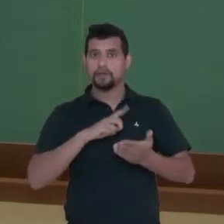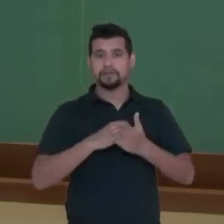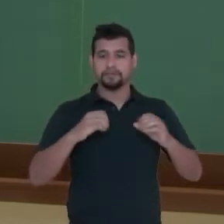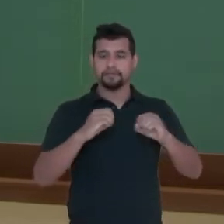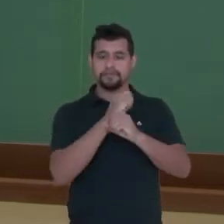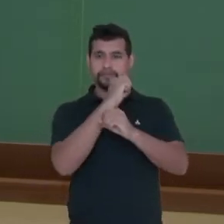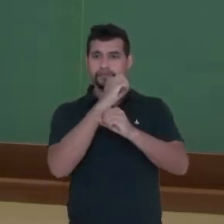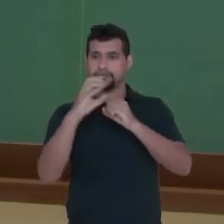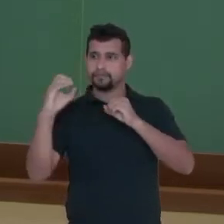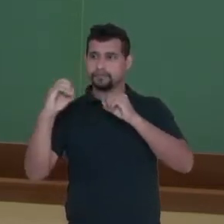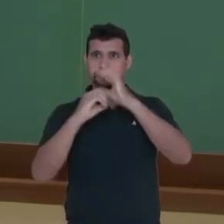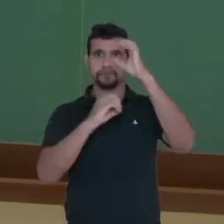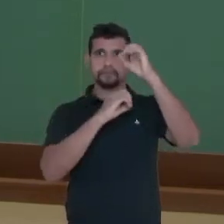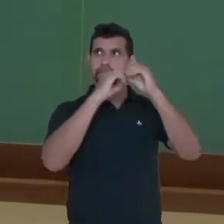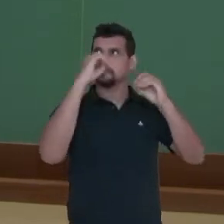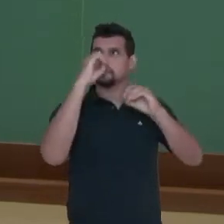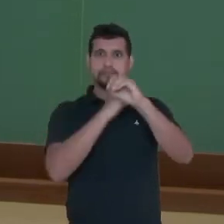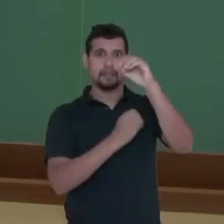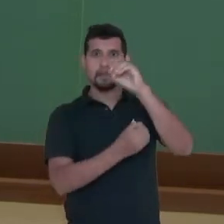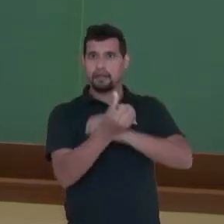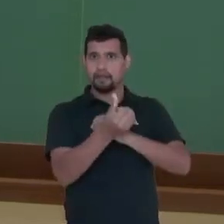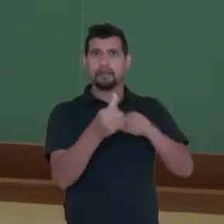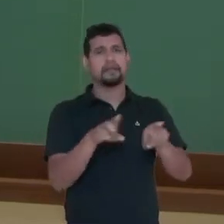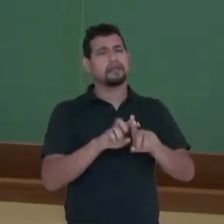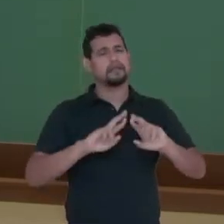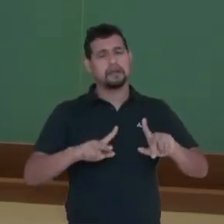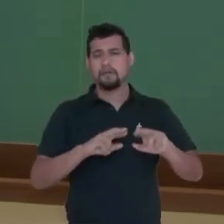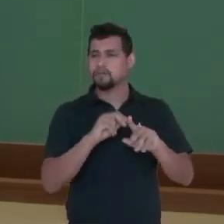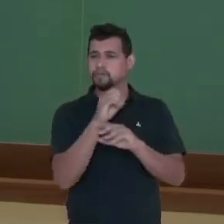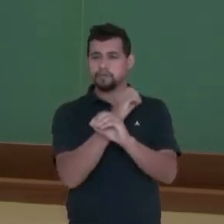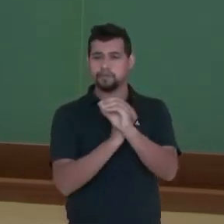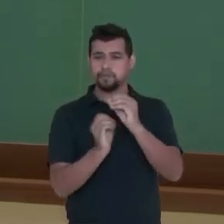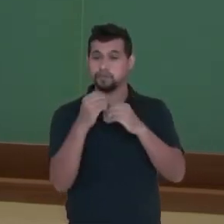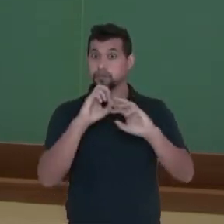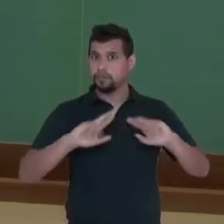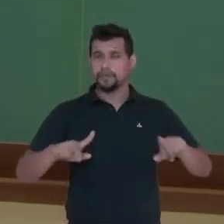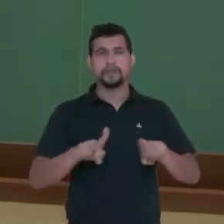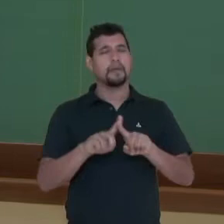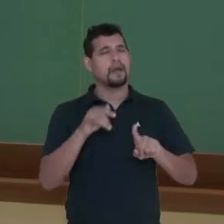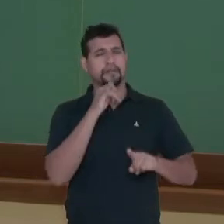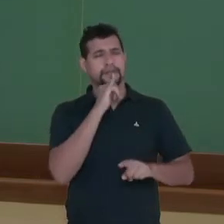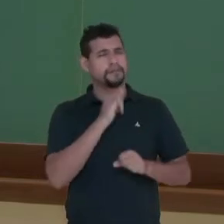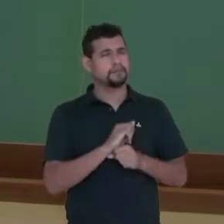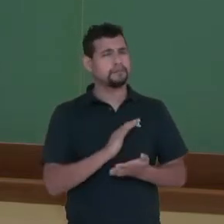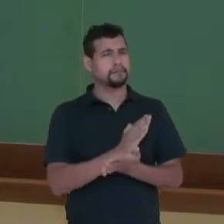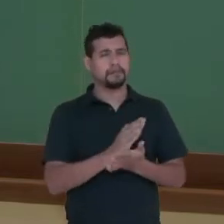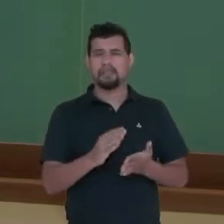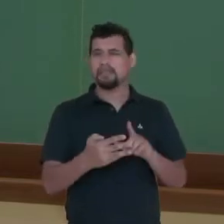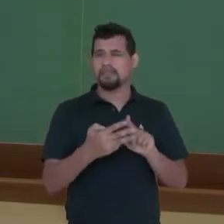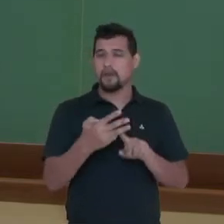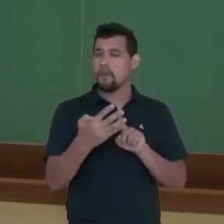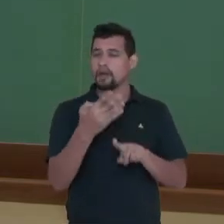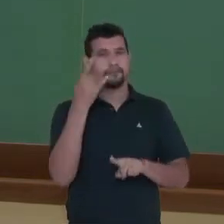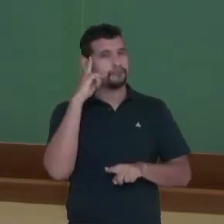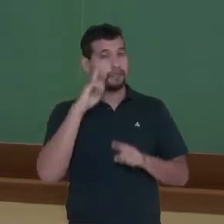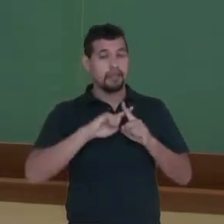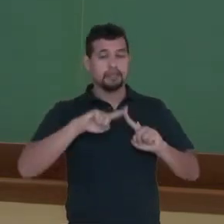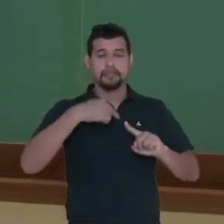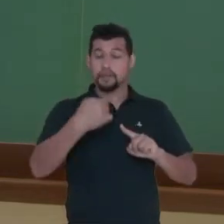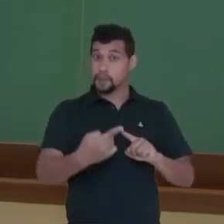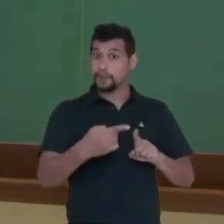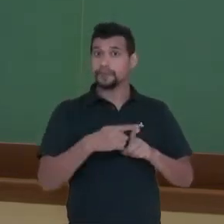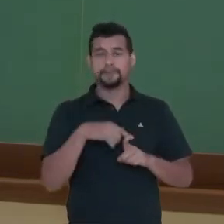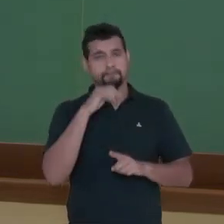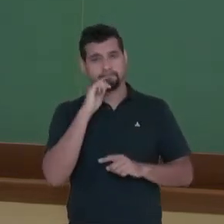2, 4, 8, 16, né? E assim sucessivamente. Mais ou menos 3 a 4 dias após